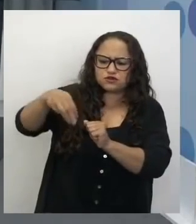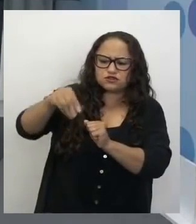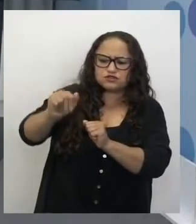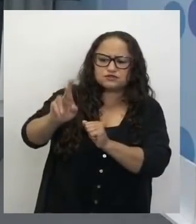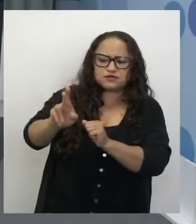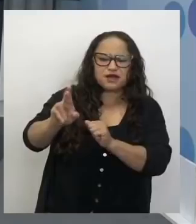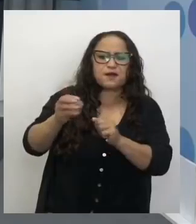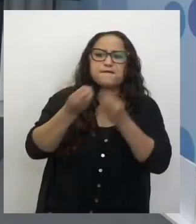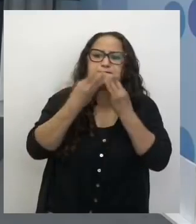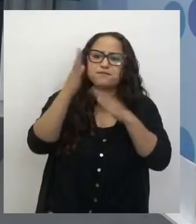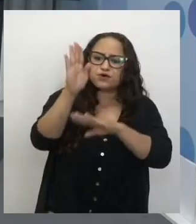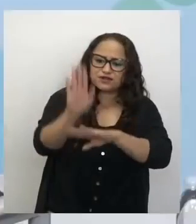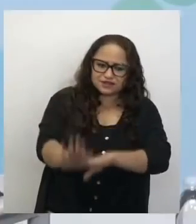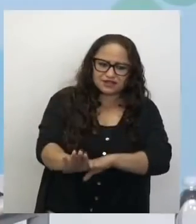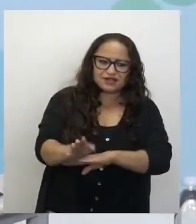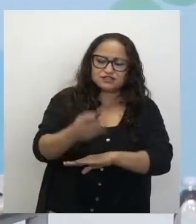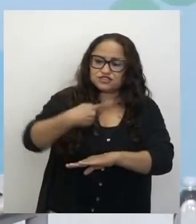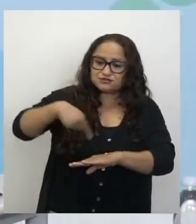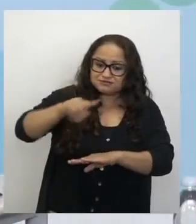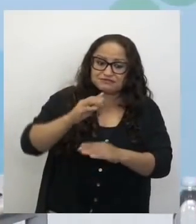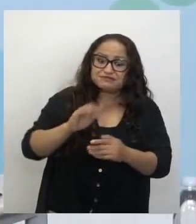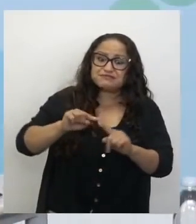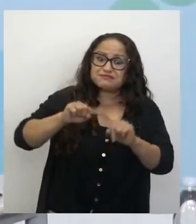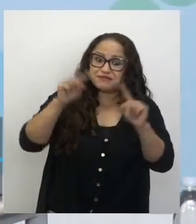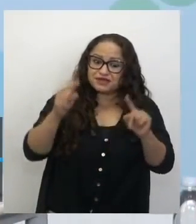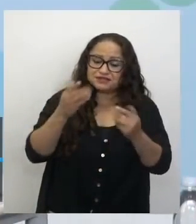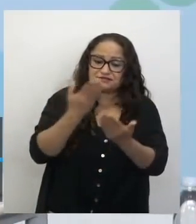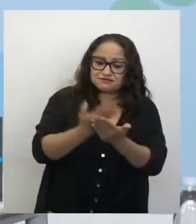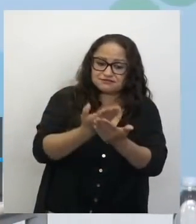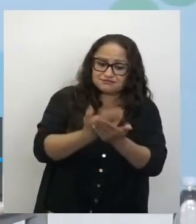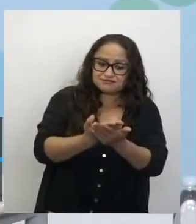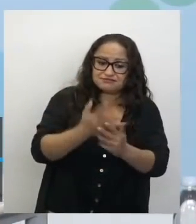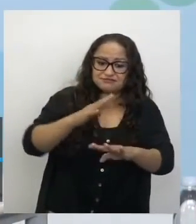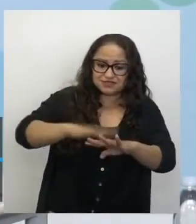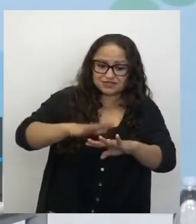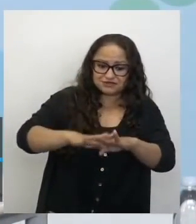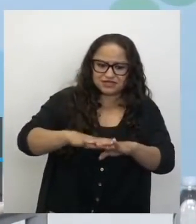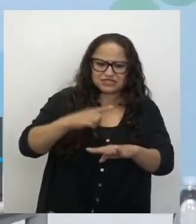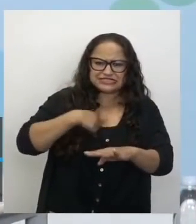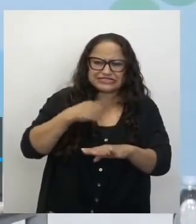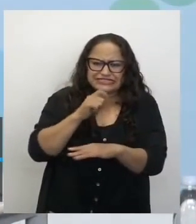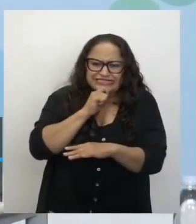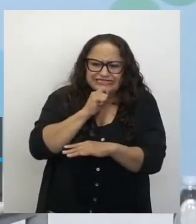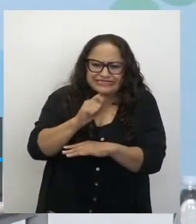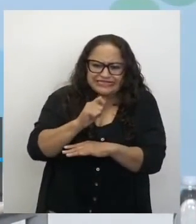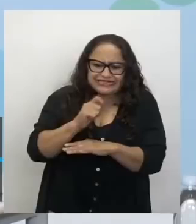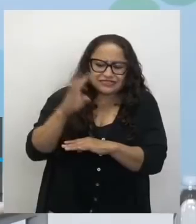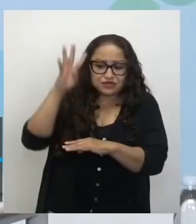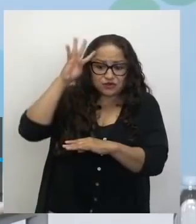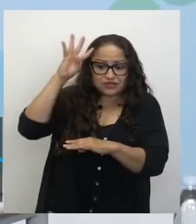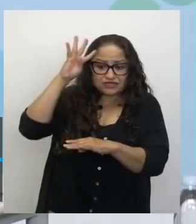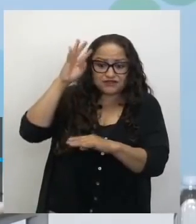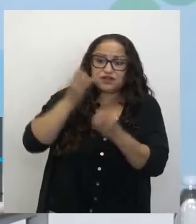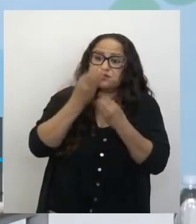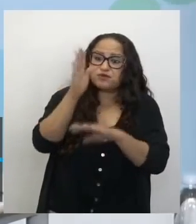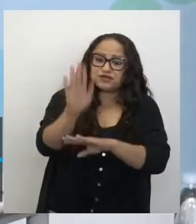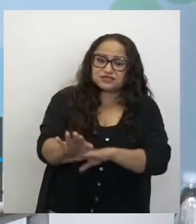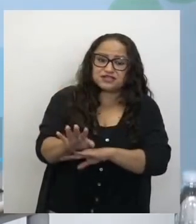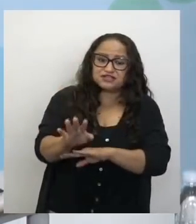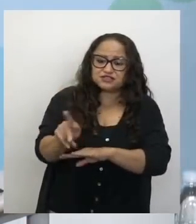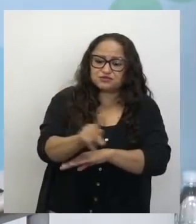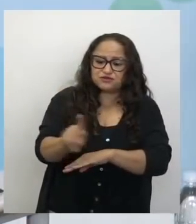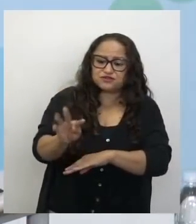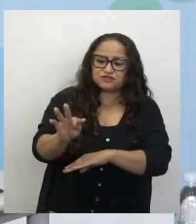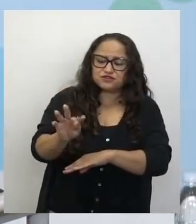todos que nos acompanham. Mais uma aula de matemática aqui. Nono ano, quarta-feira gelada aqui. O nosso boa tarde vai para o professor Diego, lá da